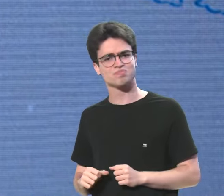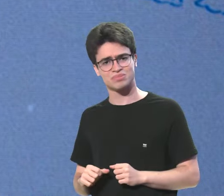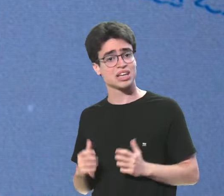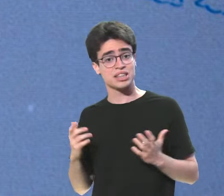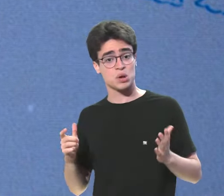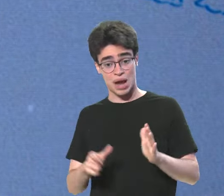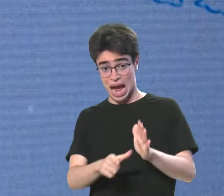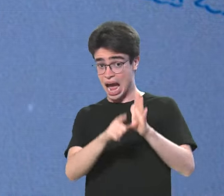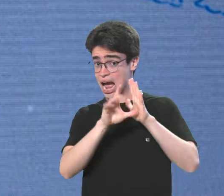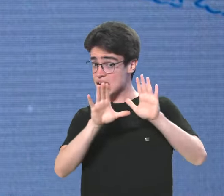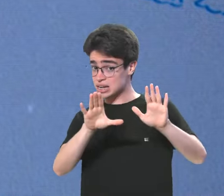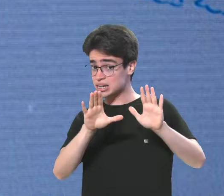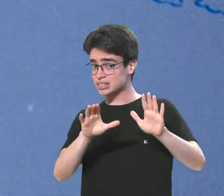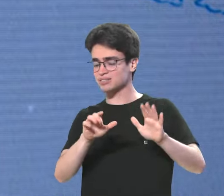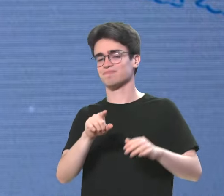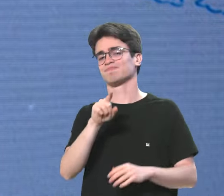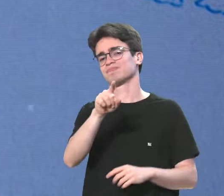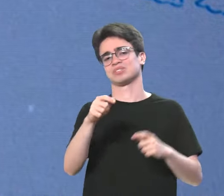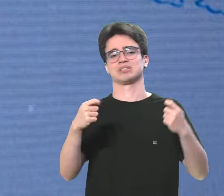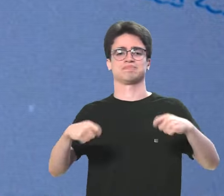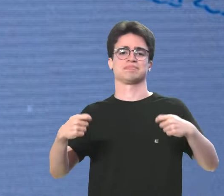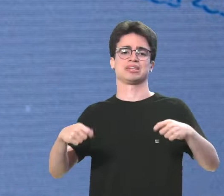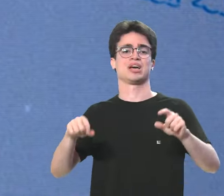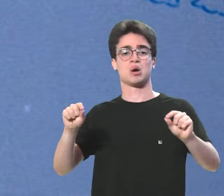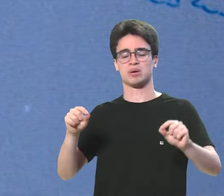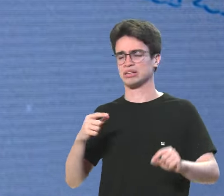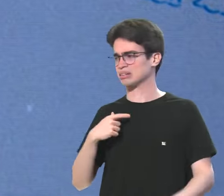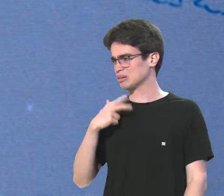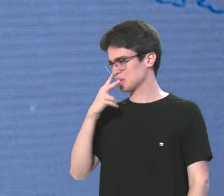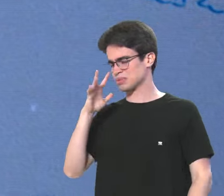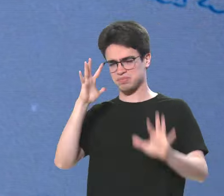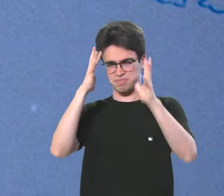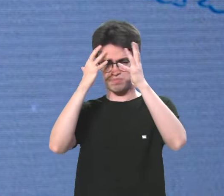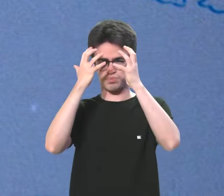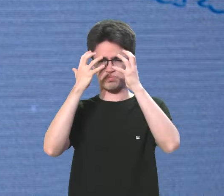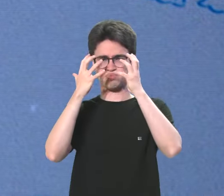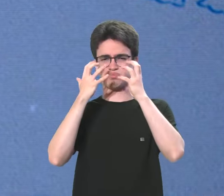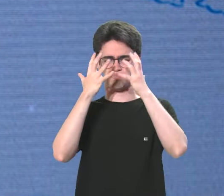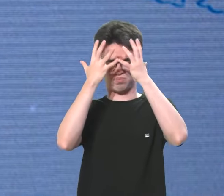coisa É assim que você vai começar a tirar as escamas dos teus olhos